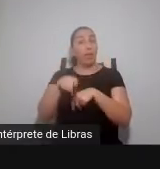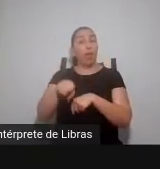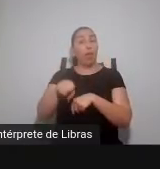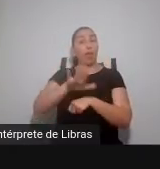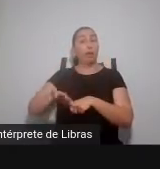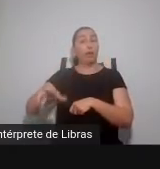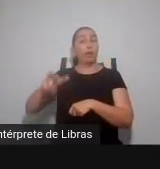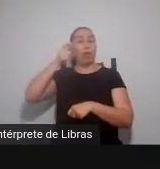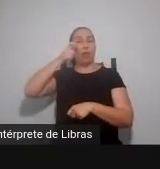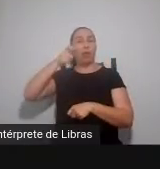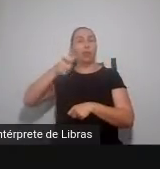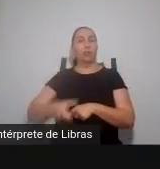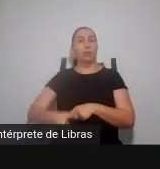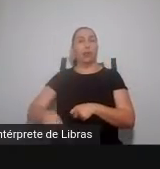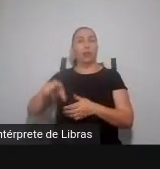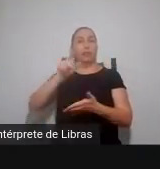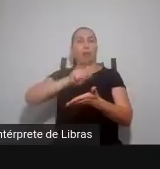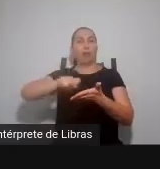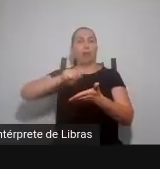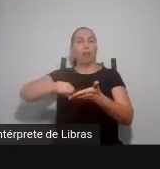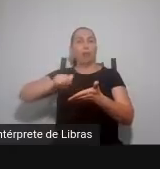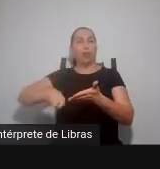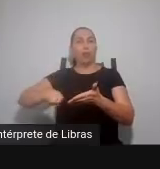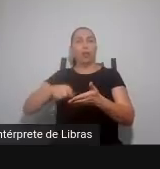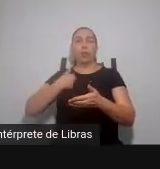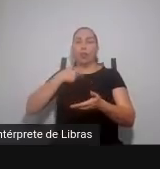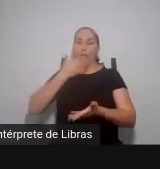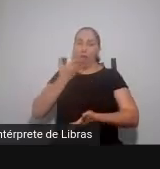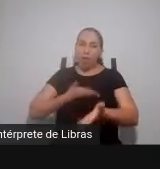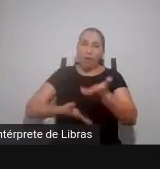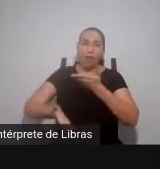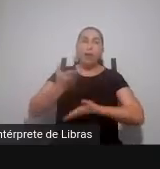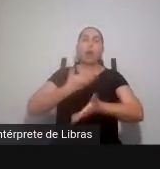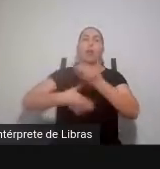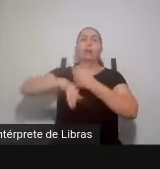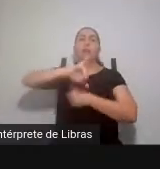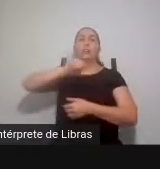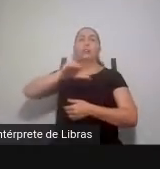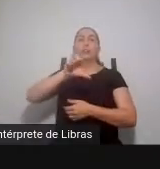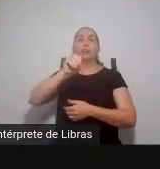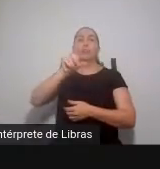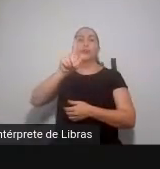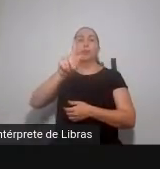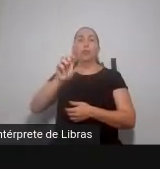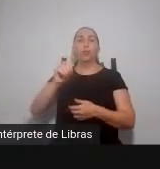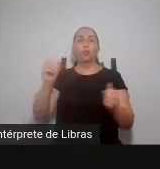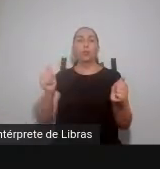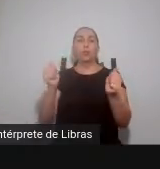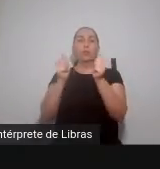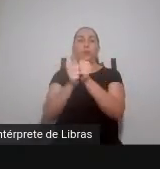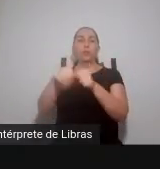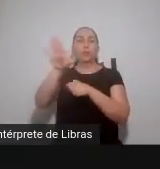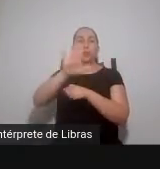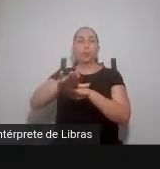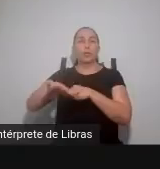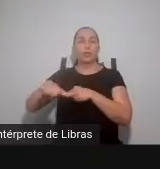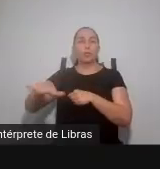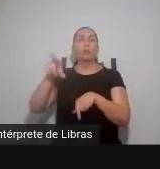interesse, que elas retomem, que elas joguem com as crianças, que elas escolham os jogos junto das crianças e também